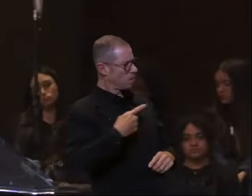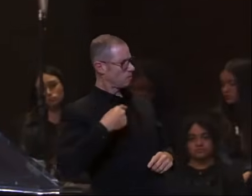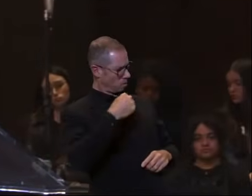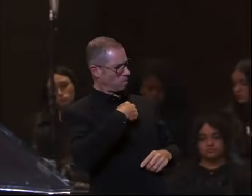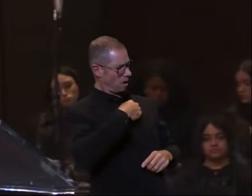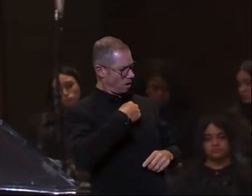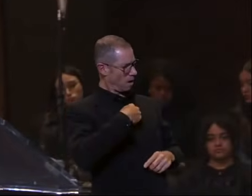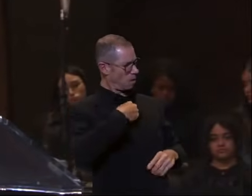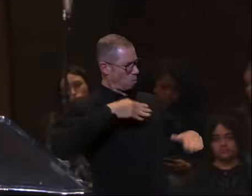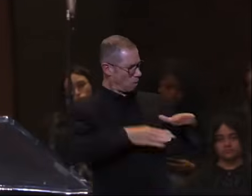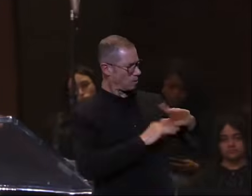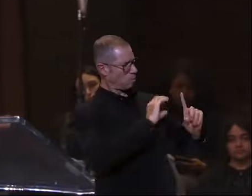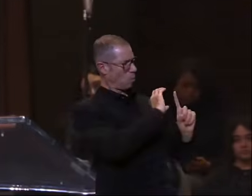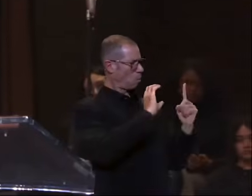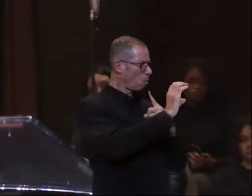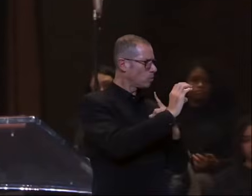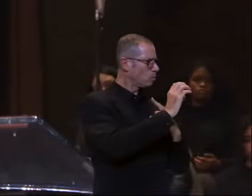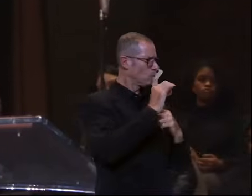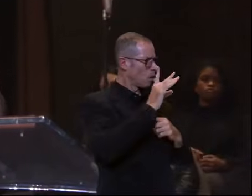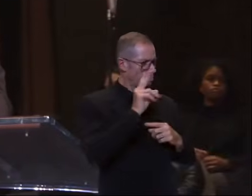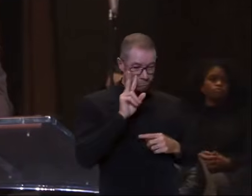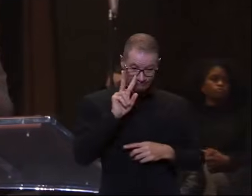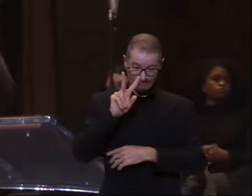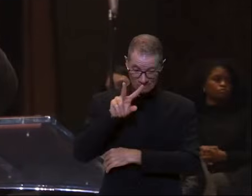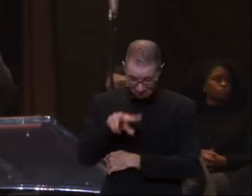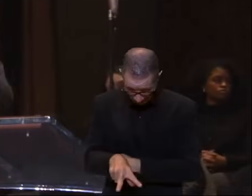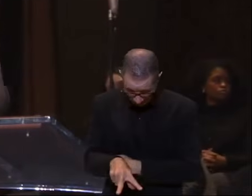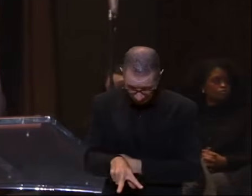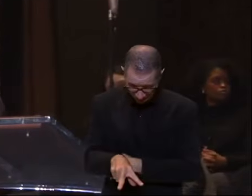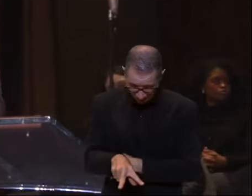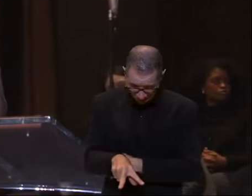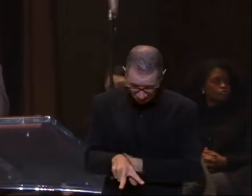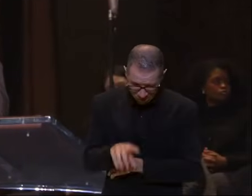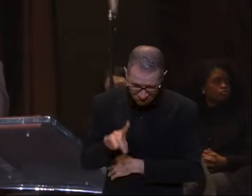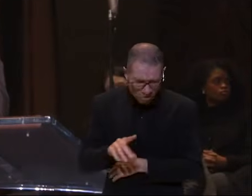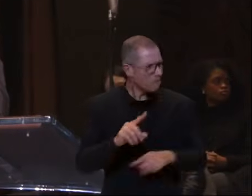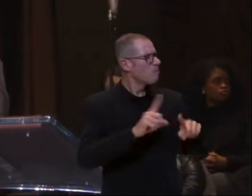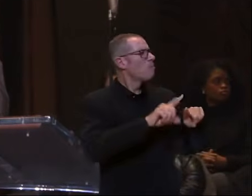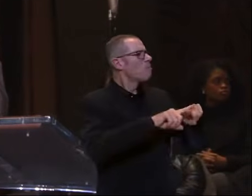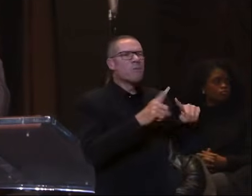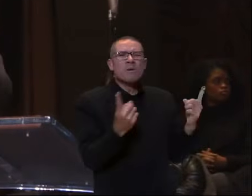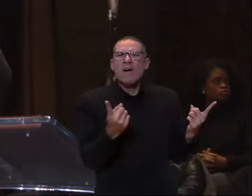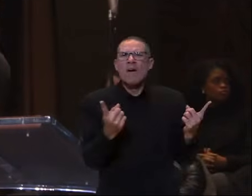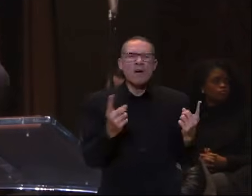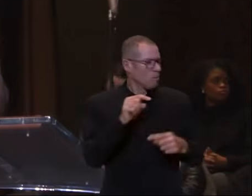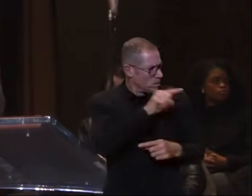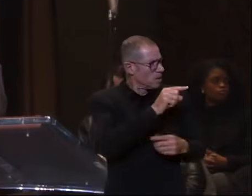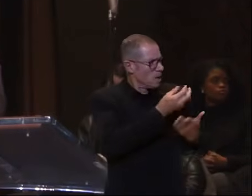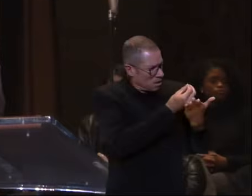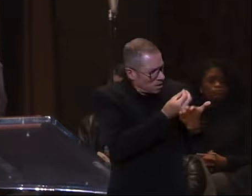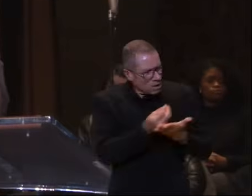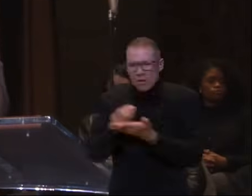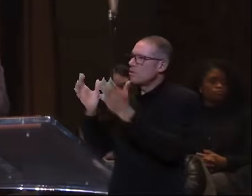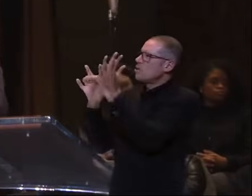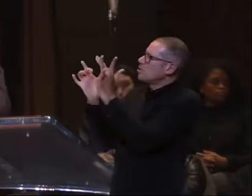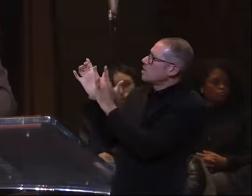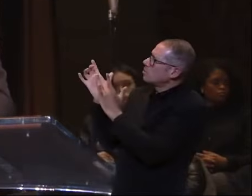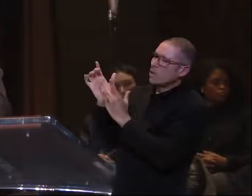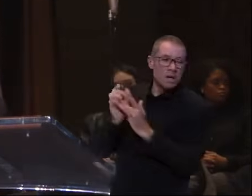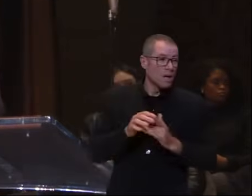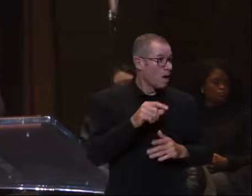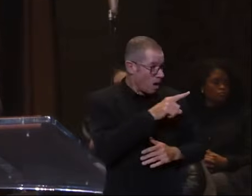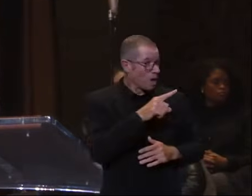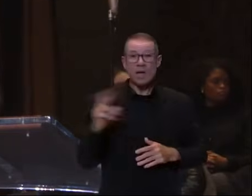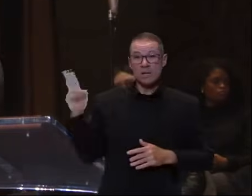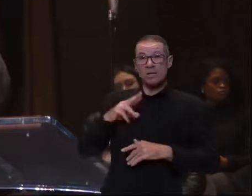entro no culto e eu só consigo olhar para baixo. Eu falei: mas por quê? Você já entregou sua vida para Jesus? Ela falou: